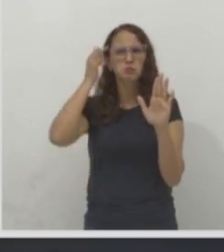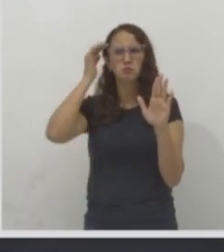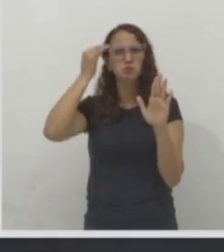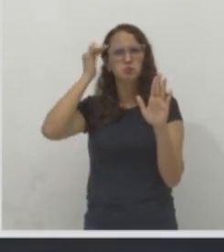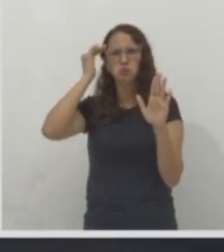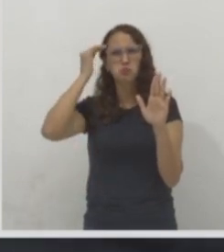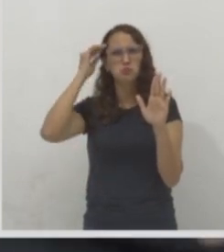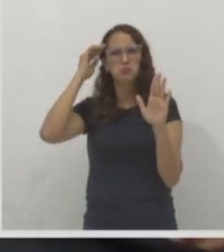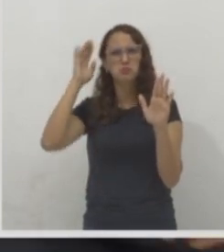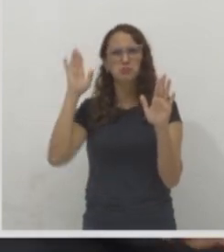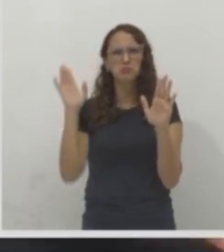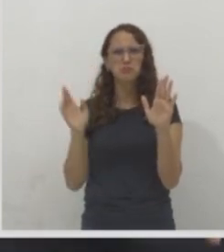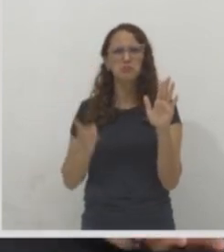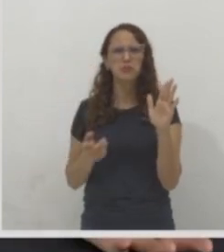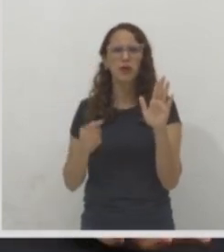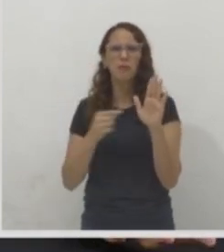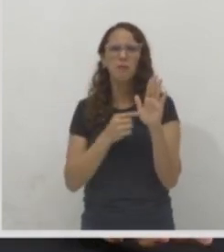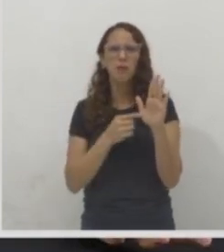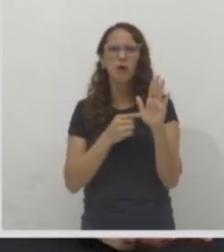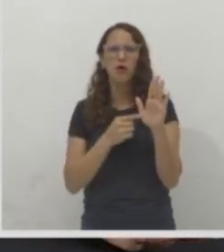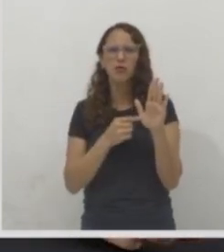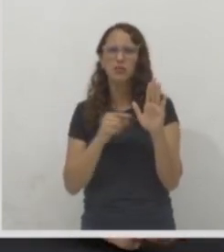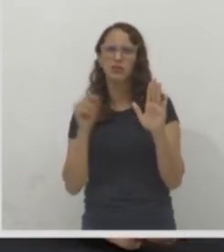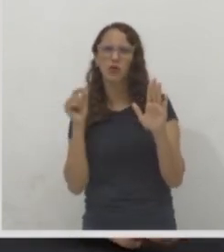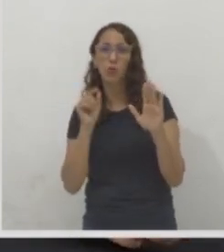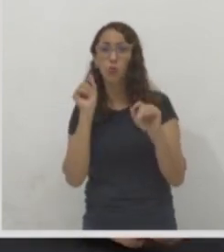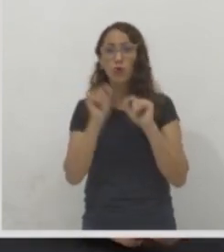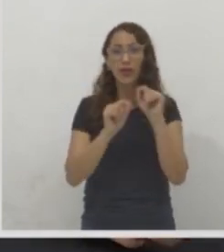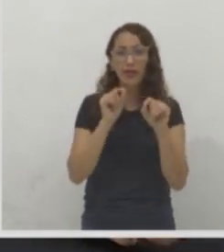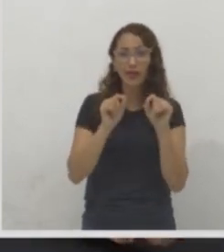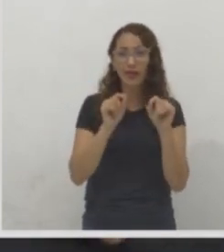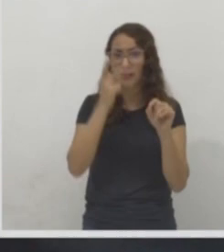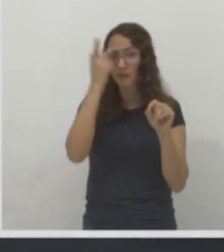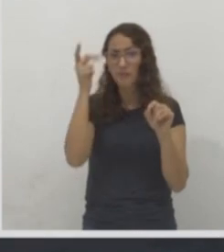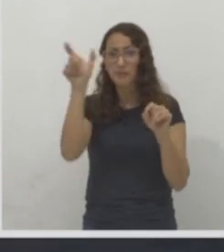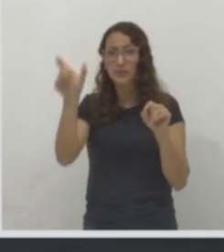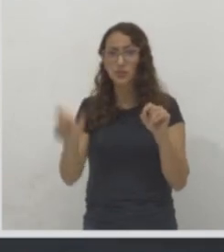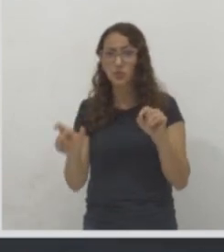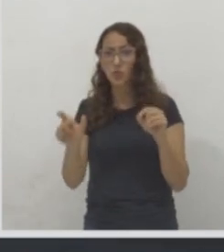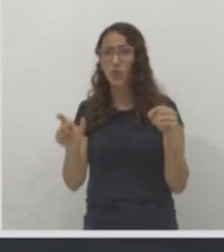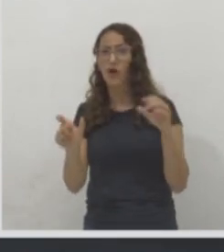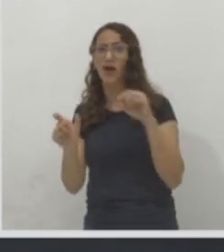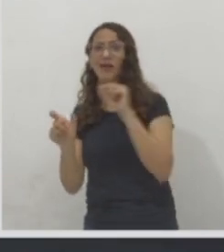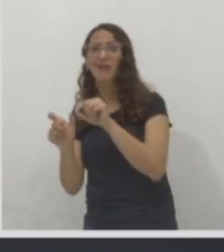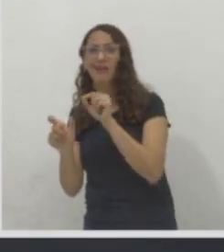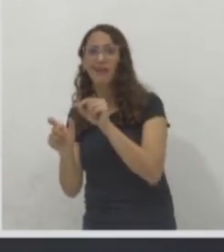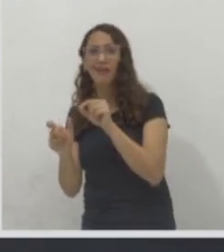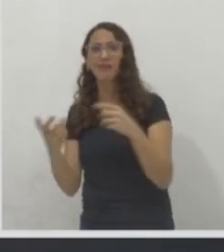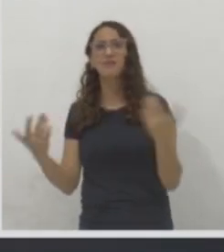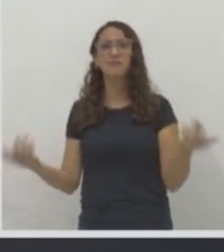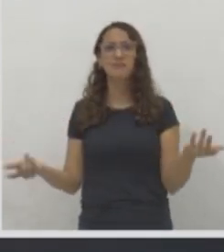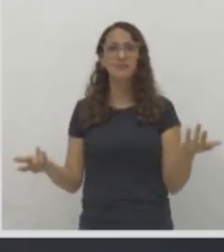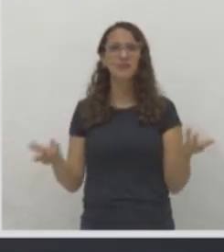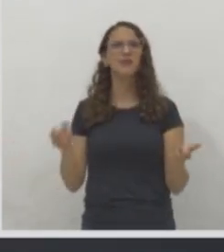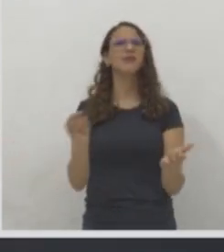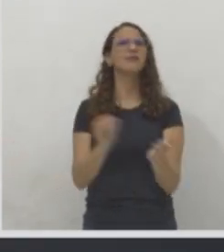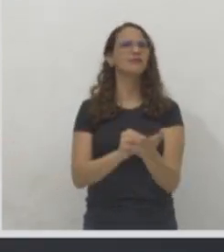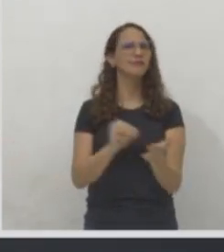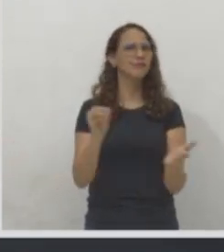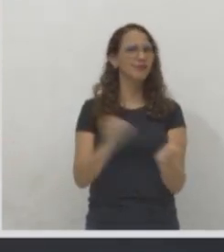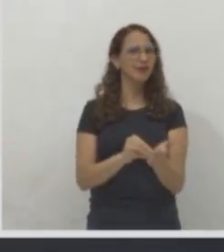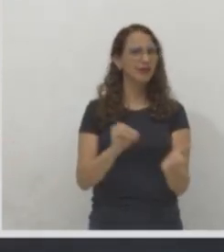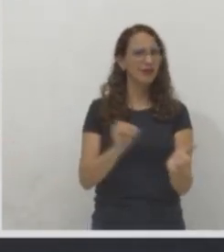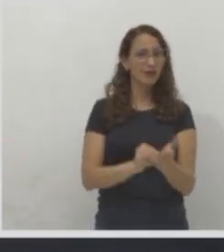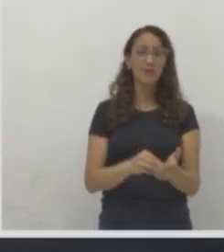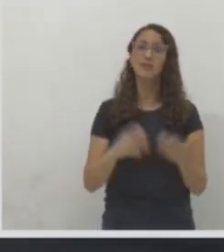Mostra a quem? Eu não estou entendendo. Está faltando algum elemento aí. Está faltando mesmo. Esse verbo,